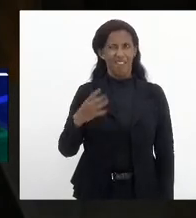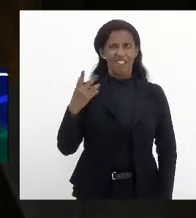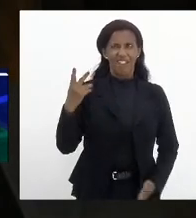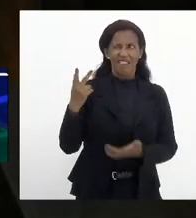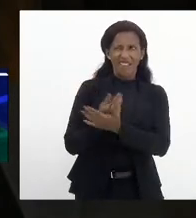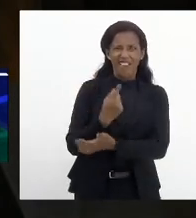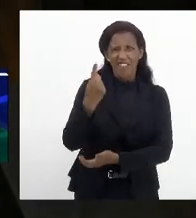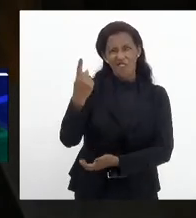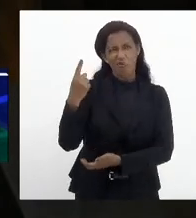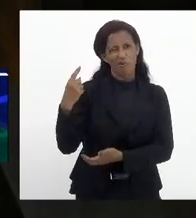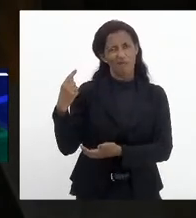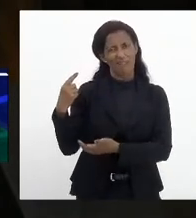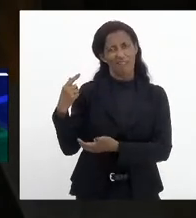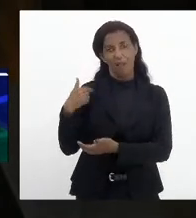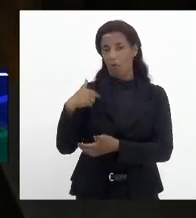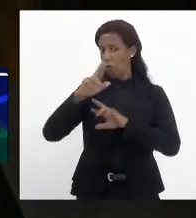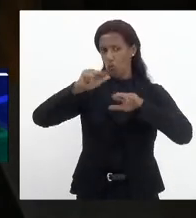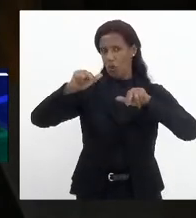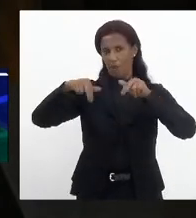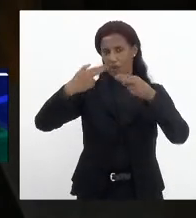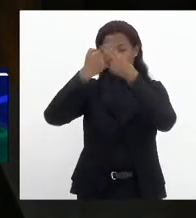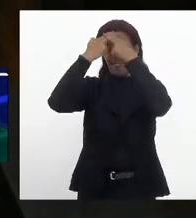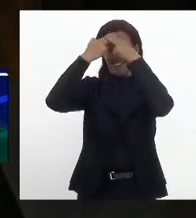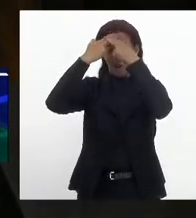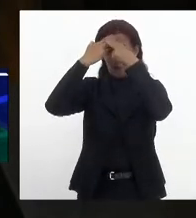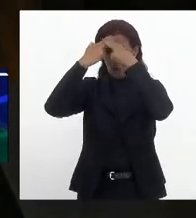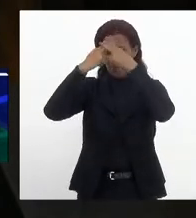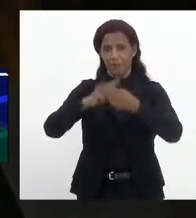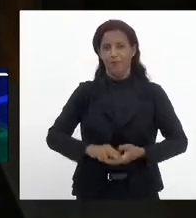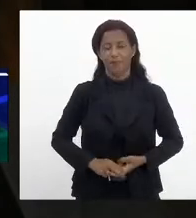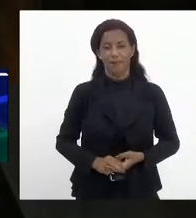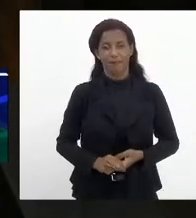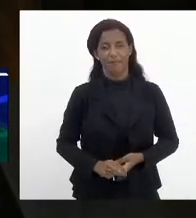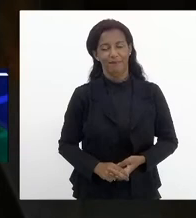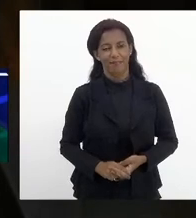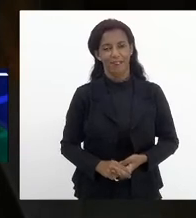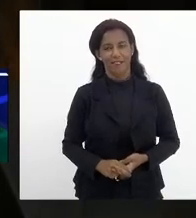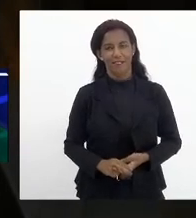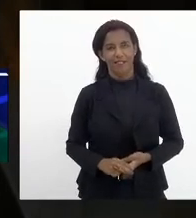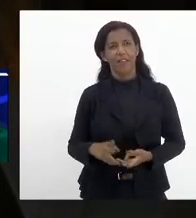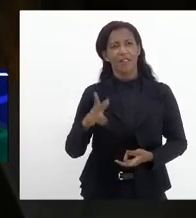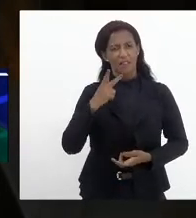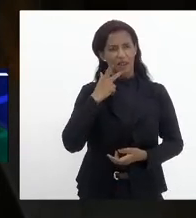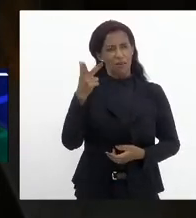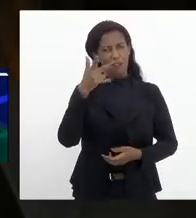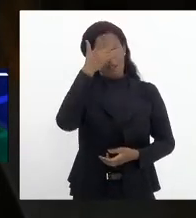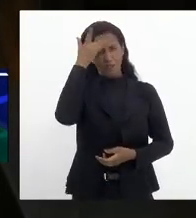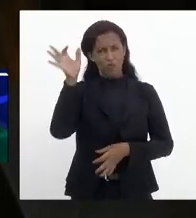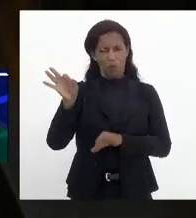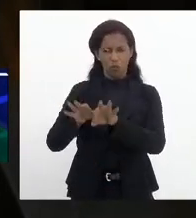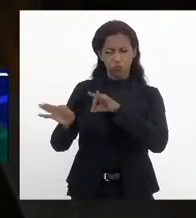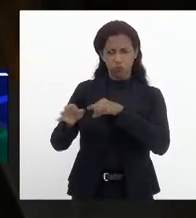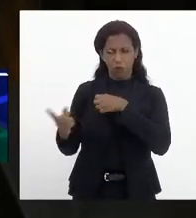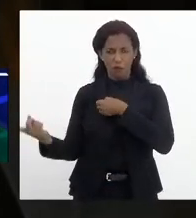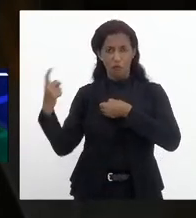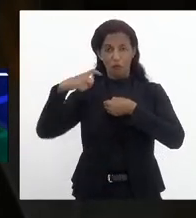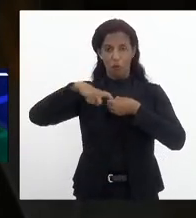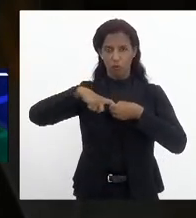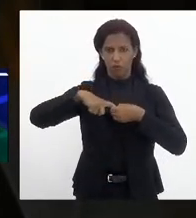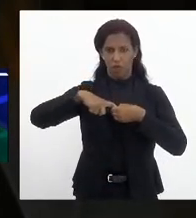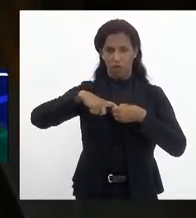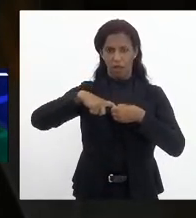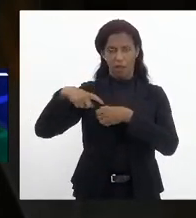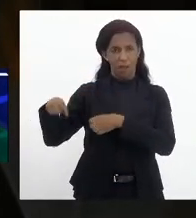vez recentemente, não erro mais. Quero dizer àqueles que planejam voltar